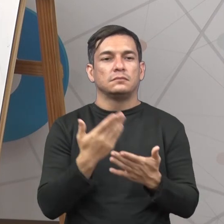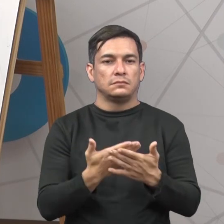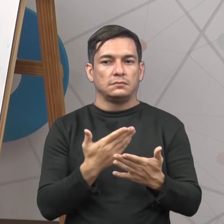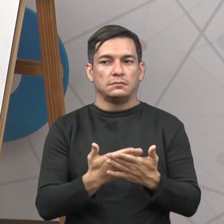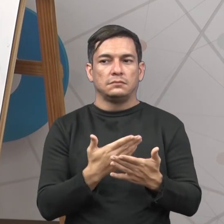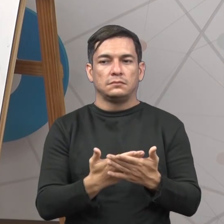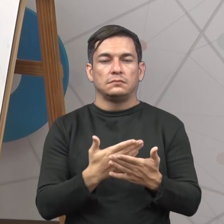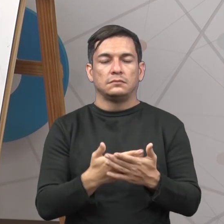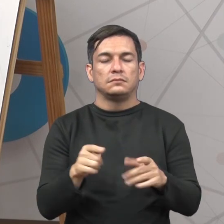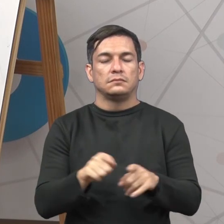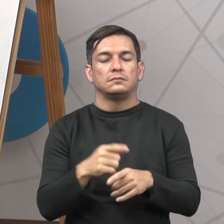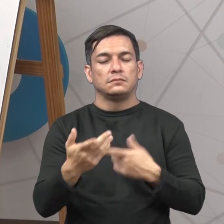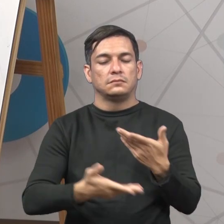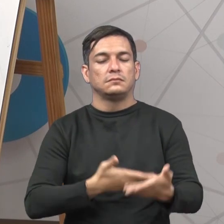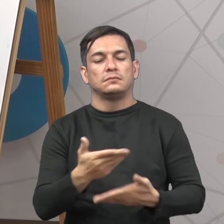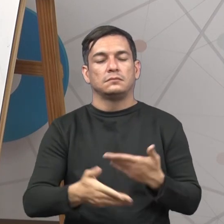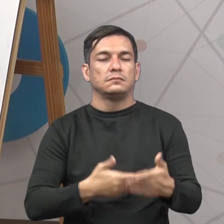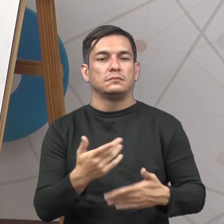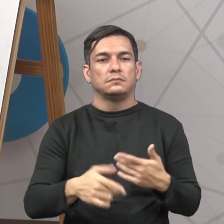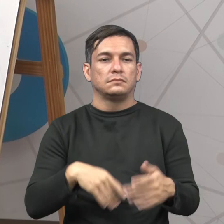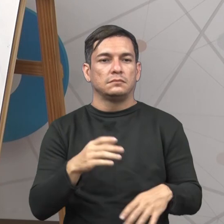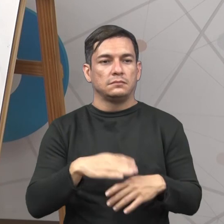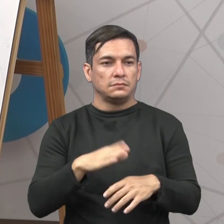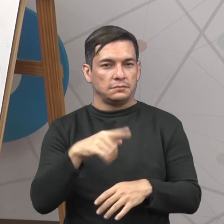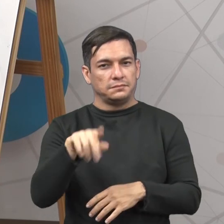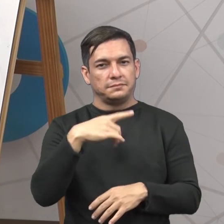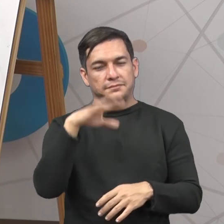aulas que nós estamos aqui compartilhando e muito mais